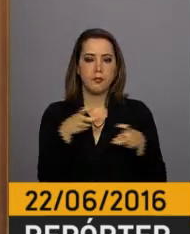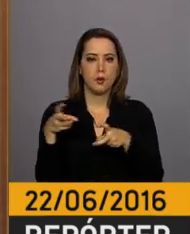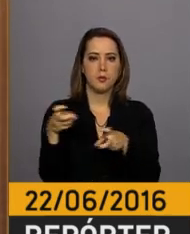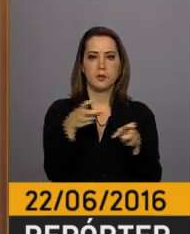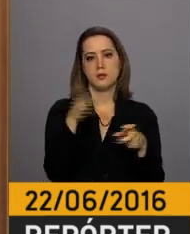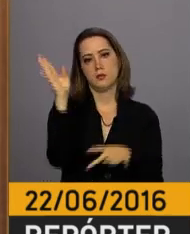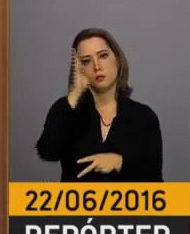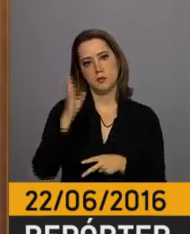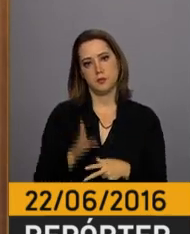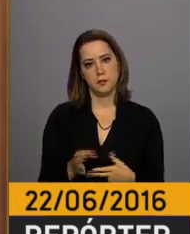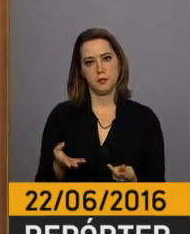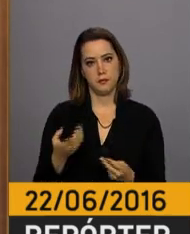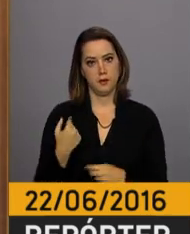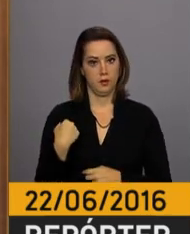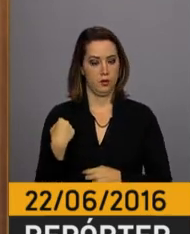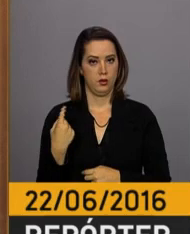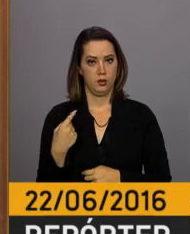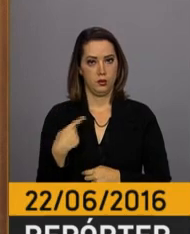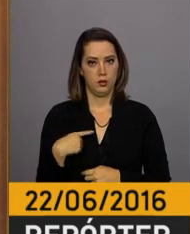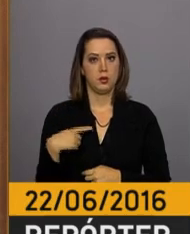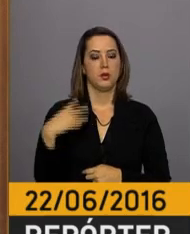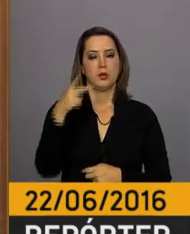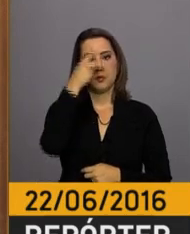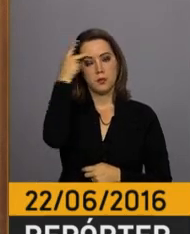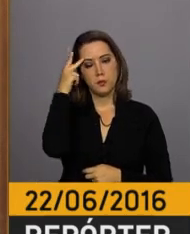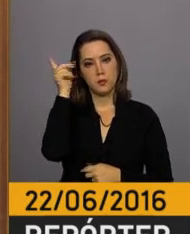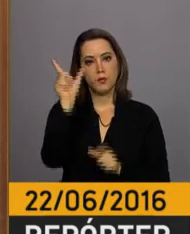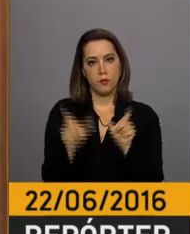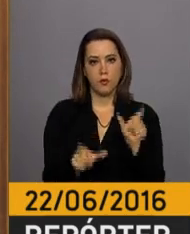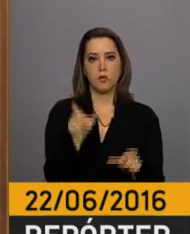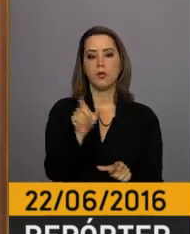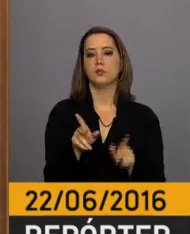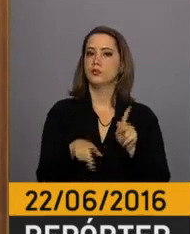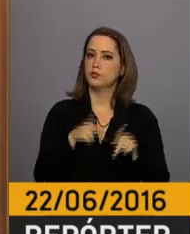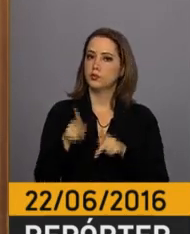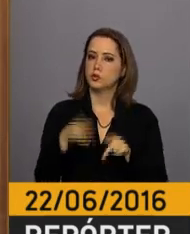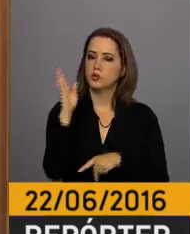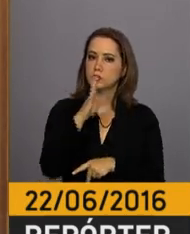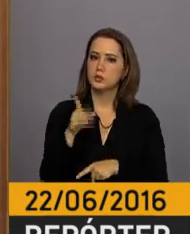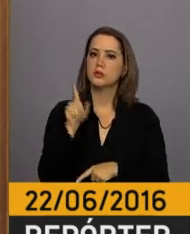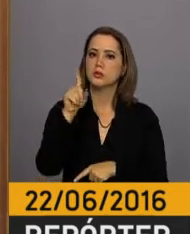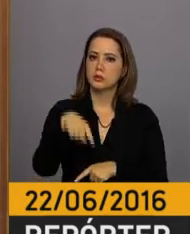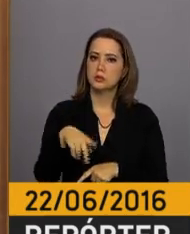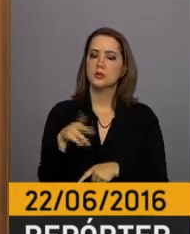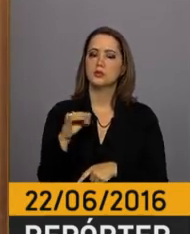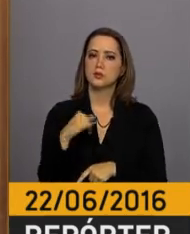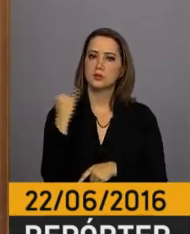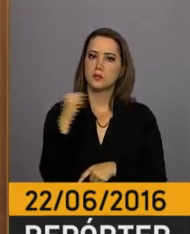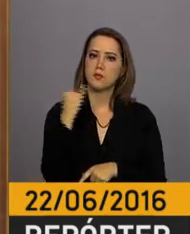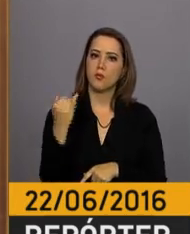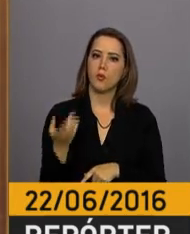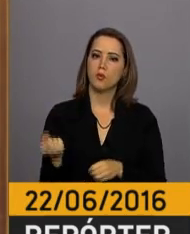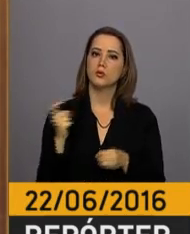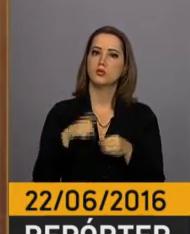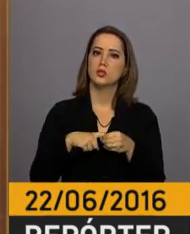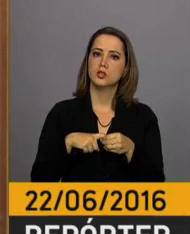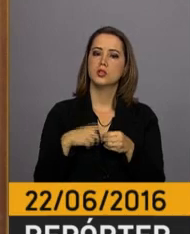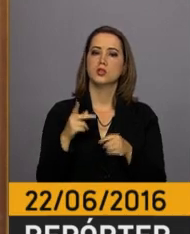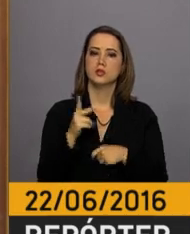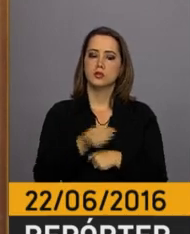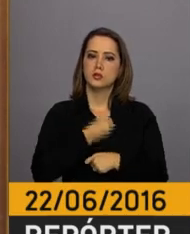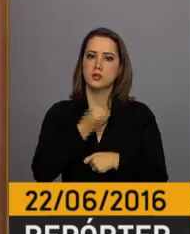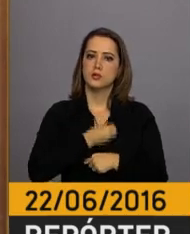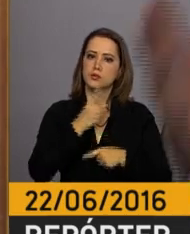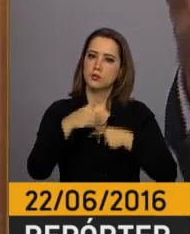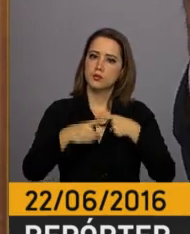nação o brasileiro Presidente está ávido por mais participação na vida política do país e exige tal espaço